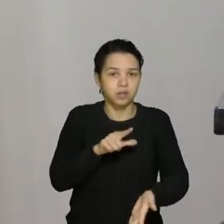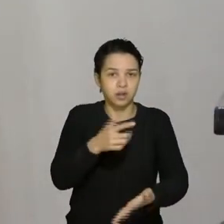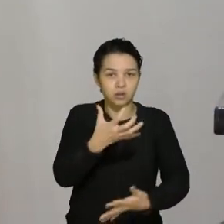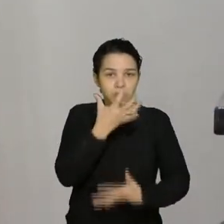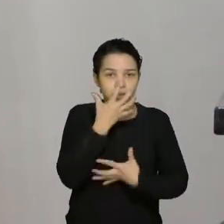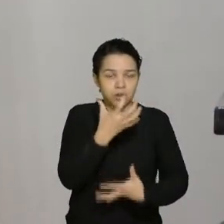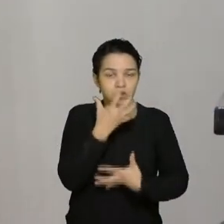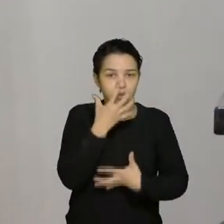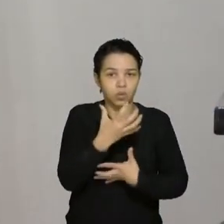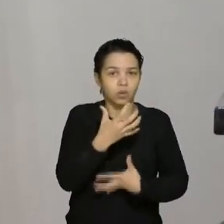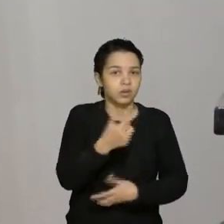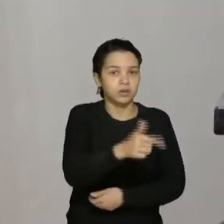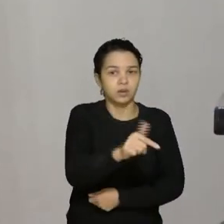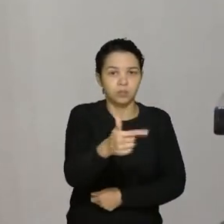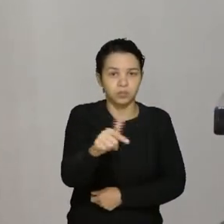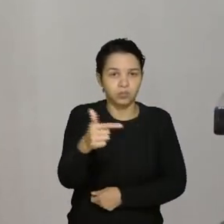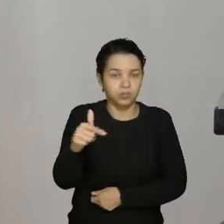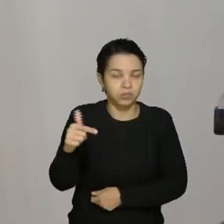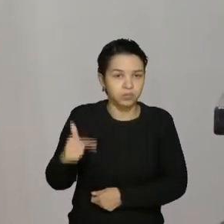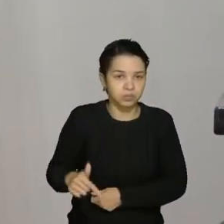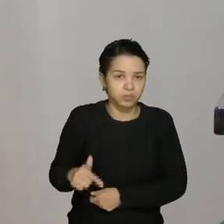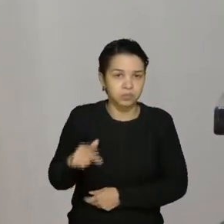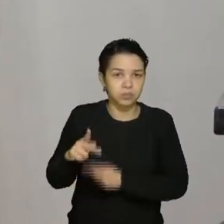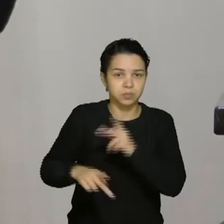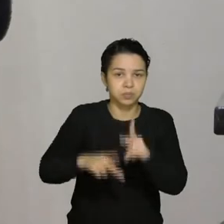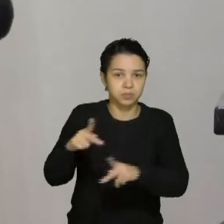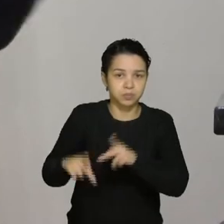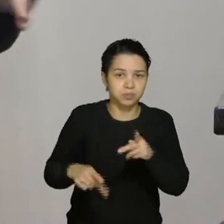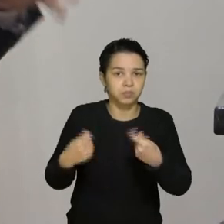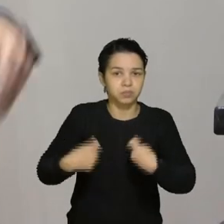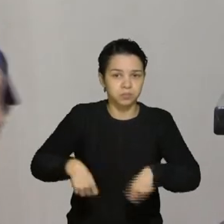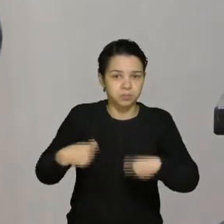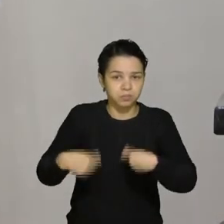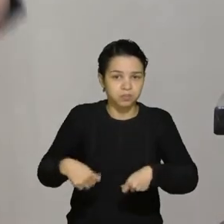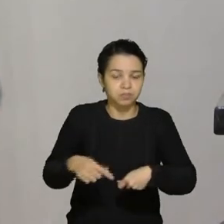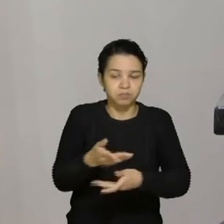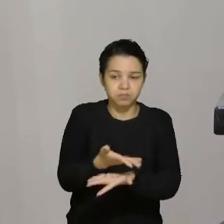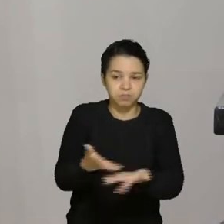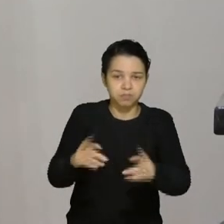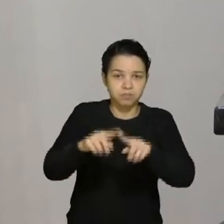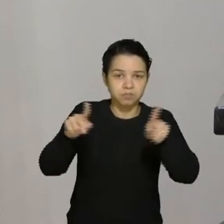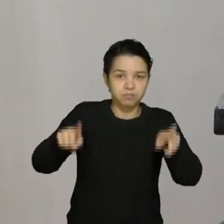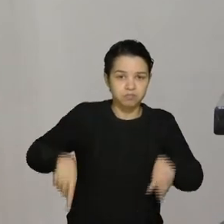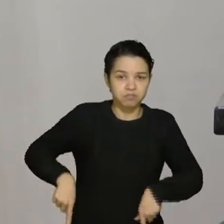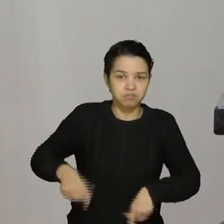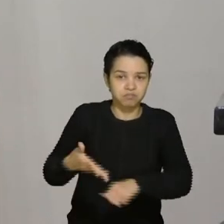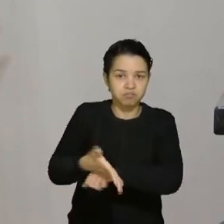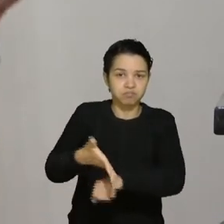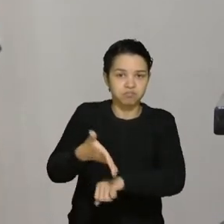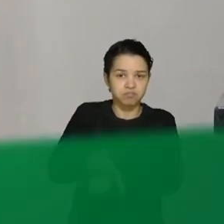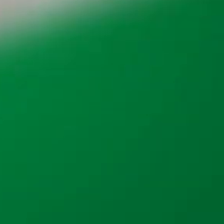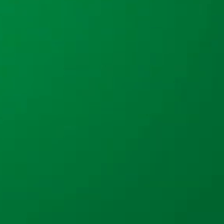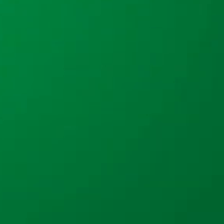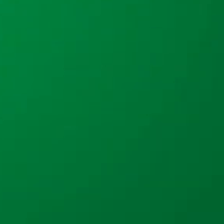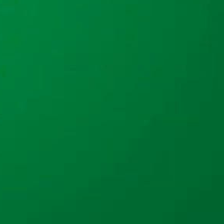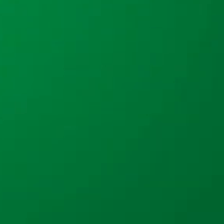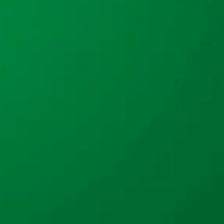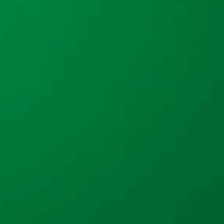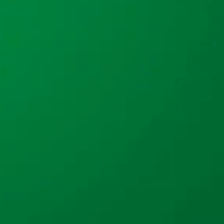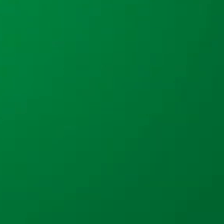existiam, mas que os catarinenses necessitavam. Então, esses servidores envolvidos nisso aí saíram livres.